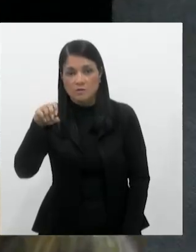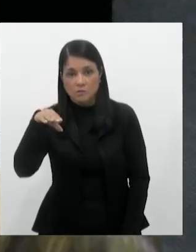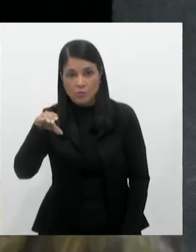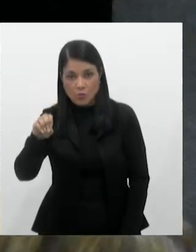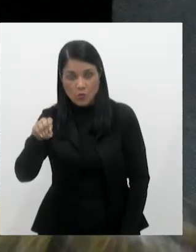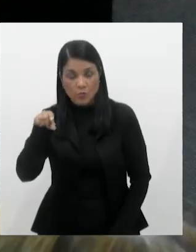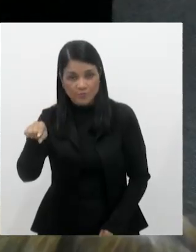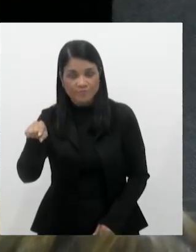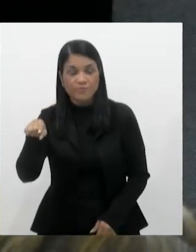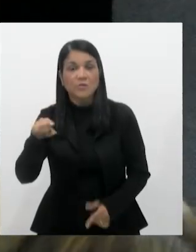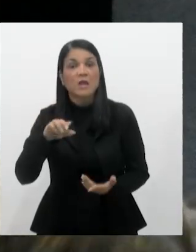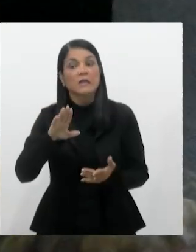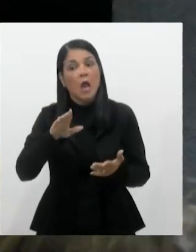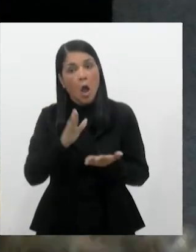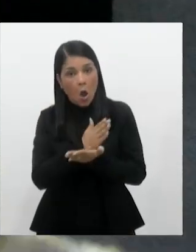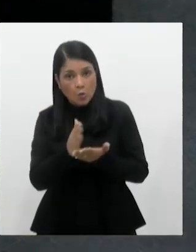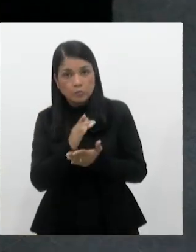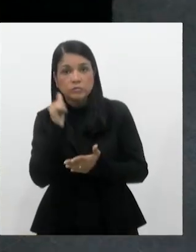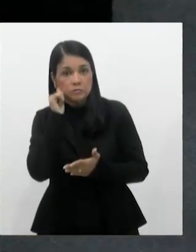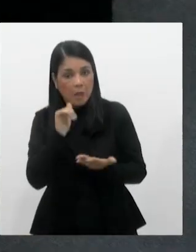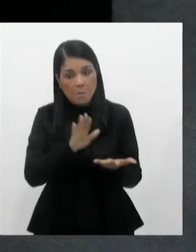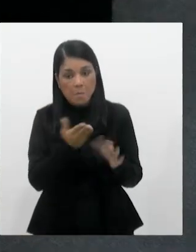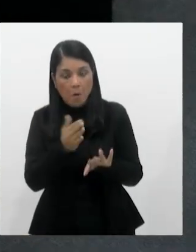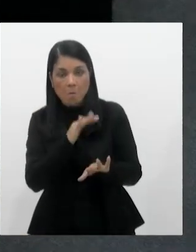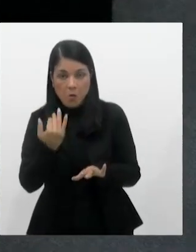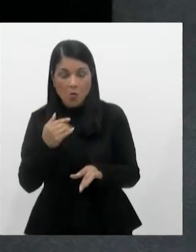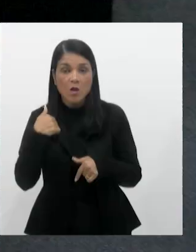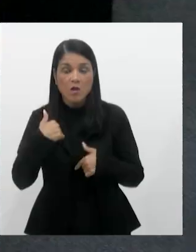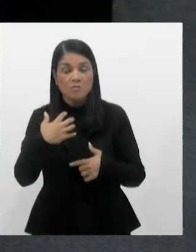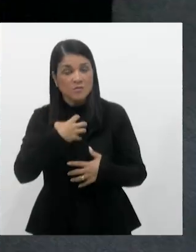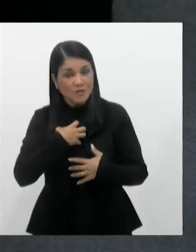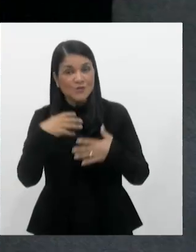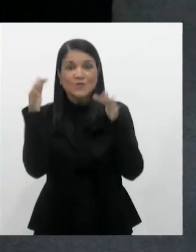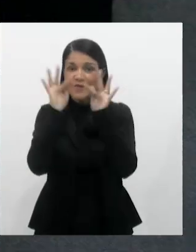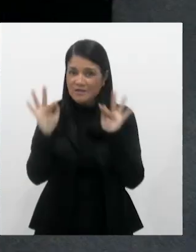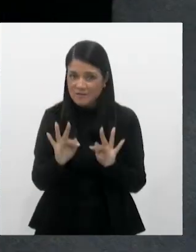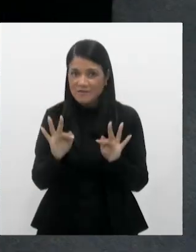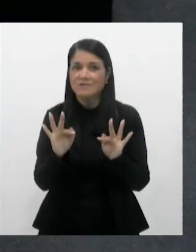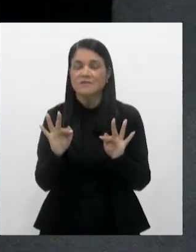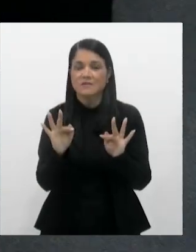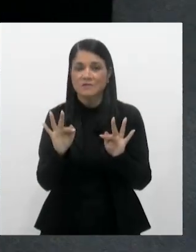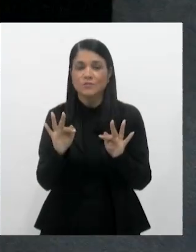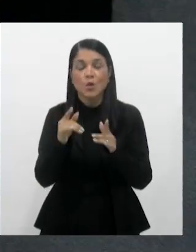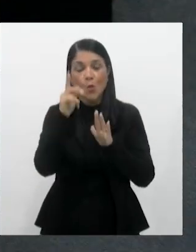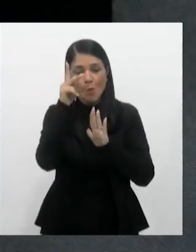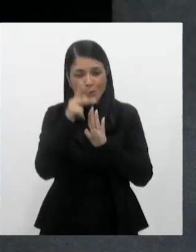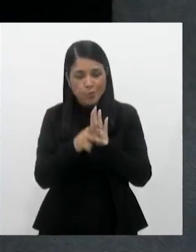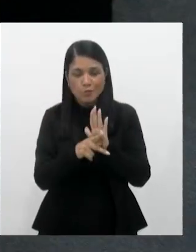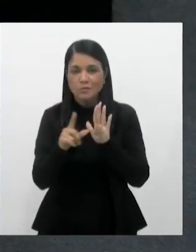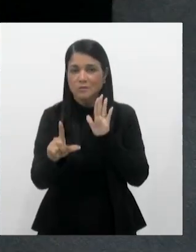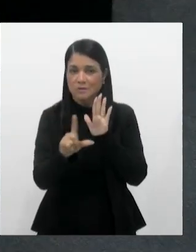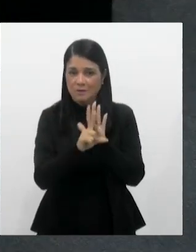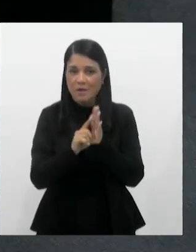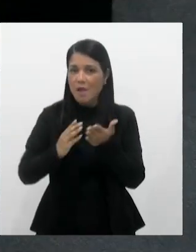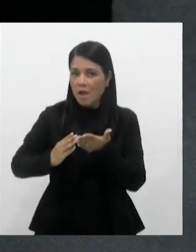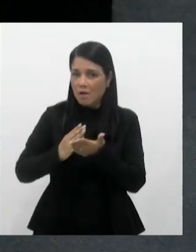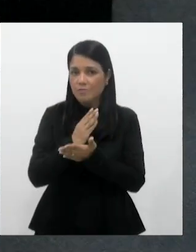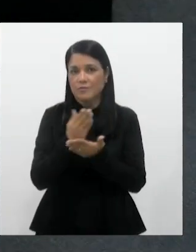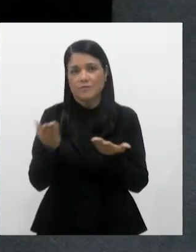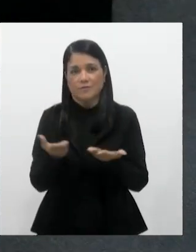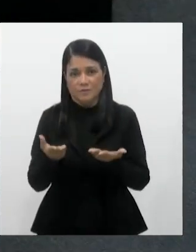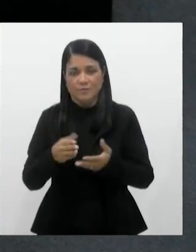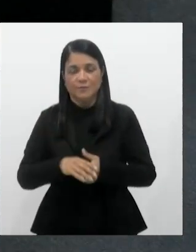pulmonar, inclusive a óbito. Então, eu fico muito feliz, né, que esse projeto seja aprovado dentro